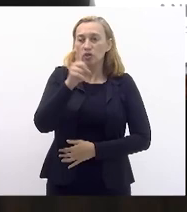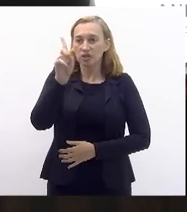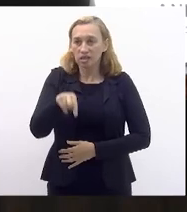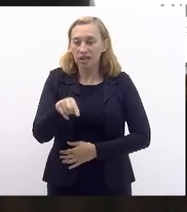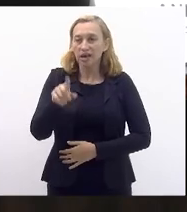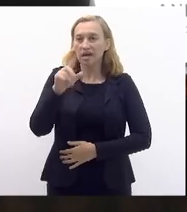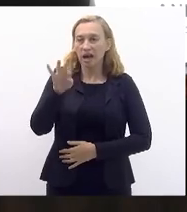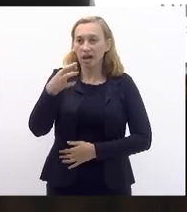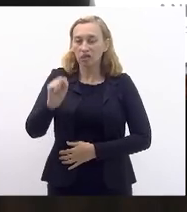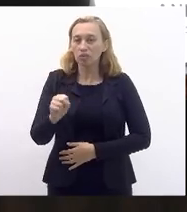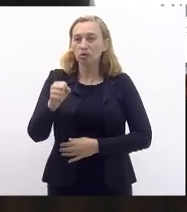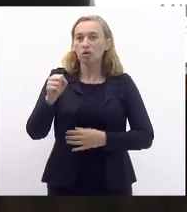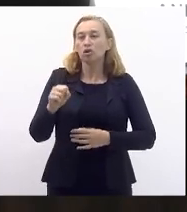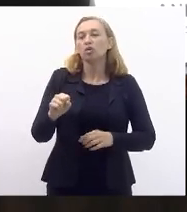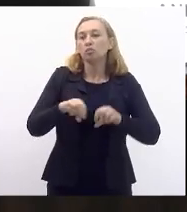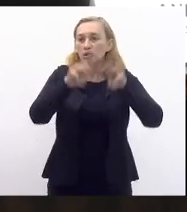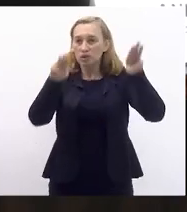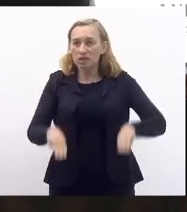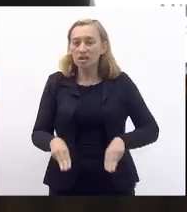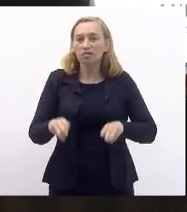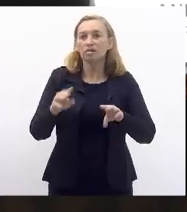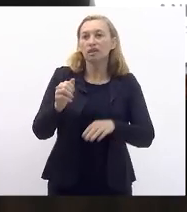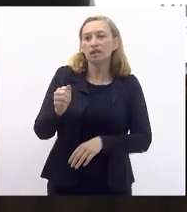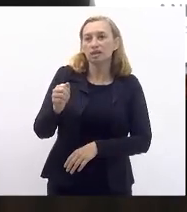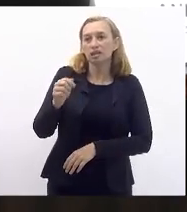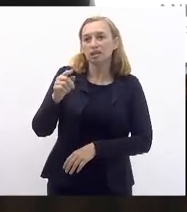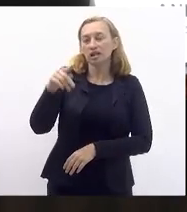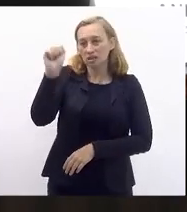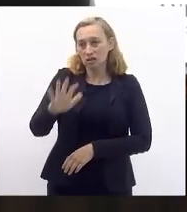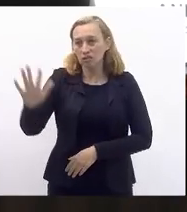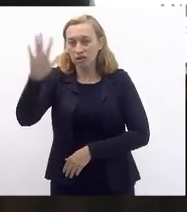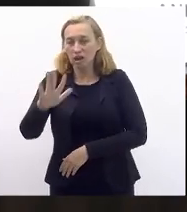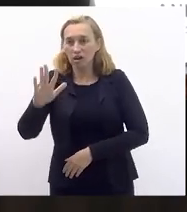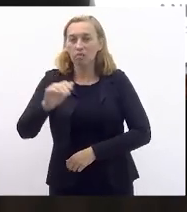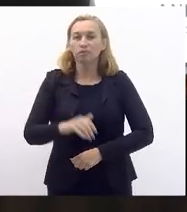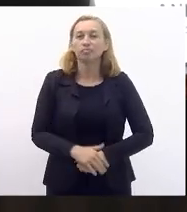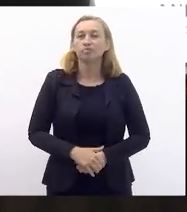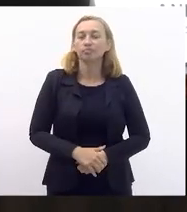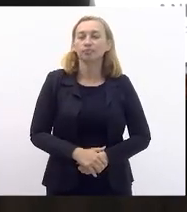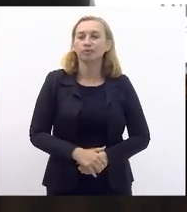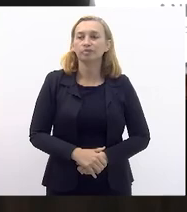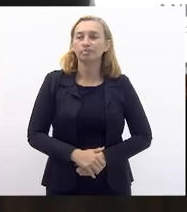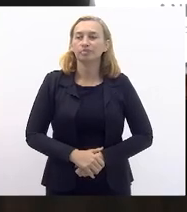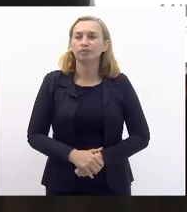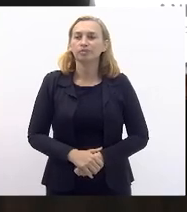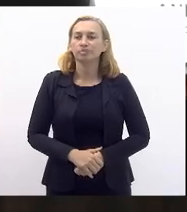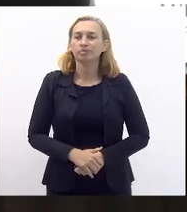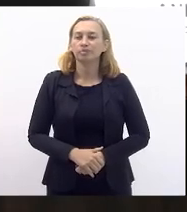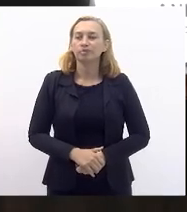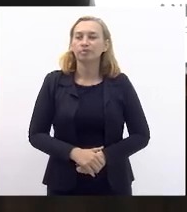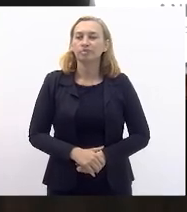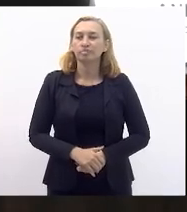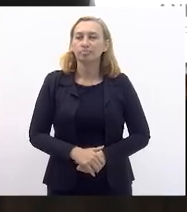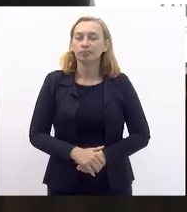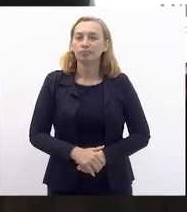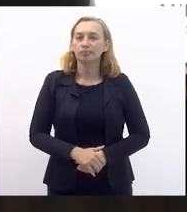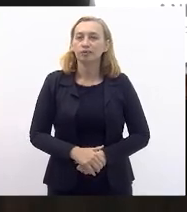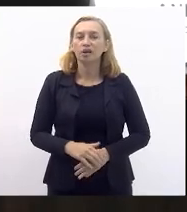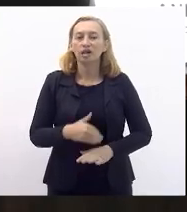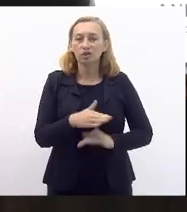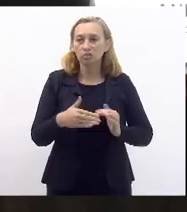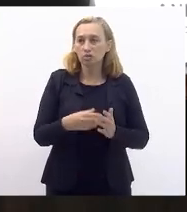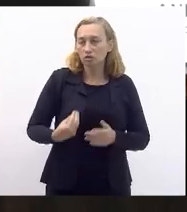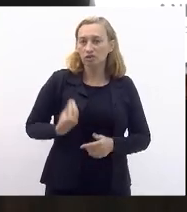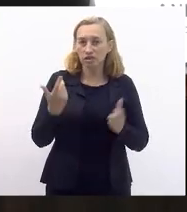Museu Nacional do Michel Cury advogado Vale de Haddad empresário aqui presente